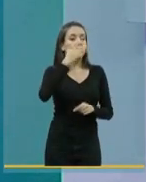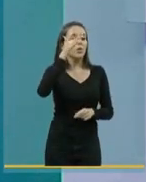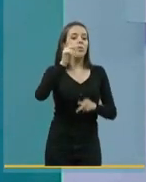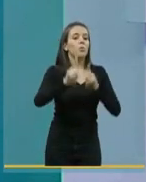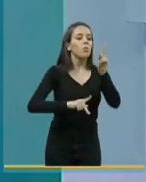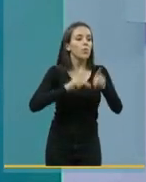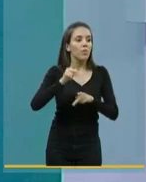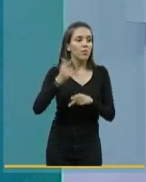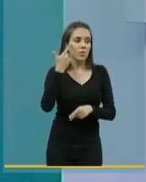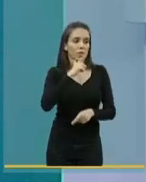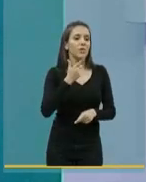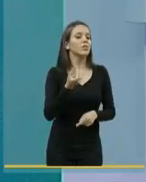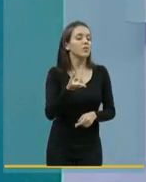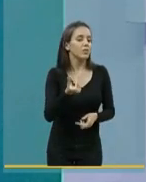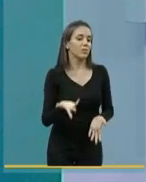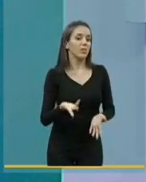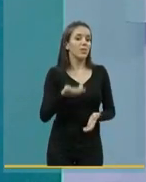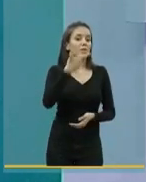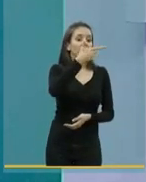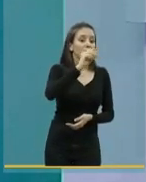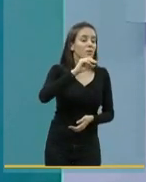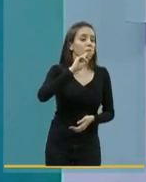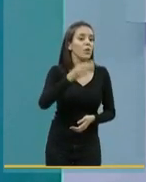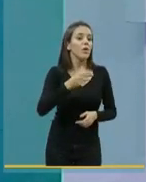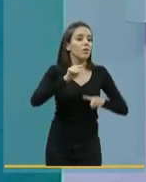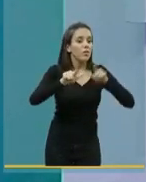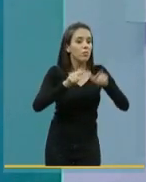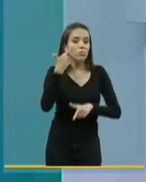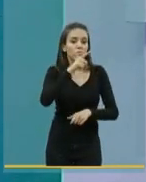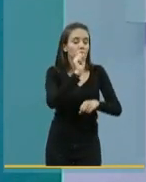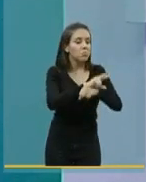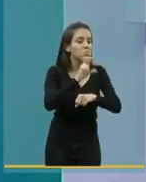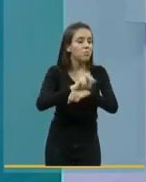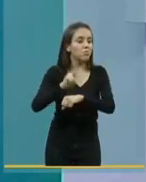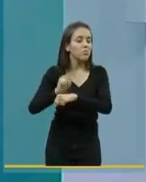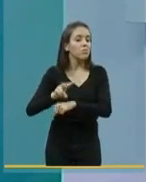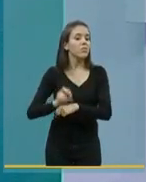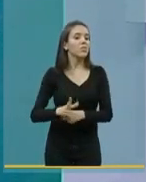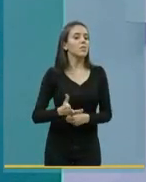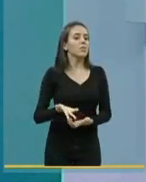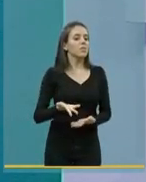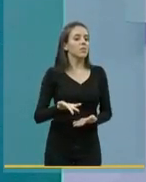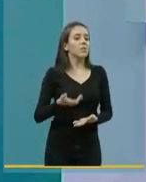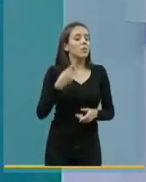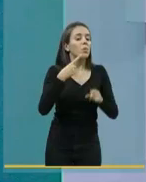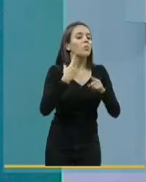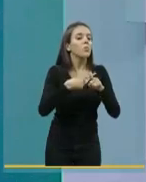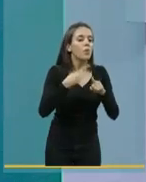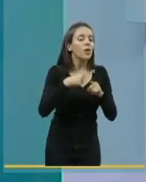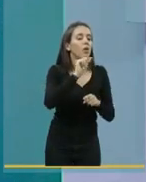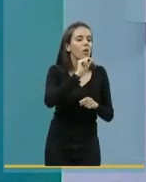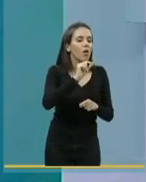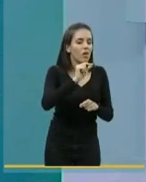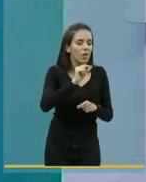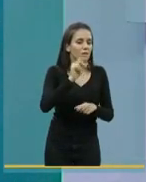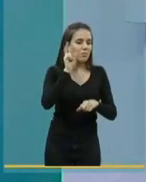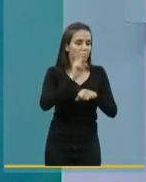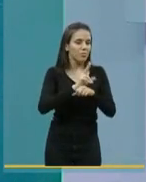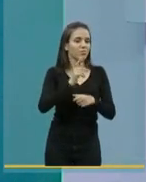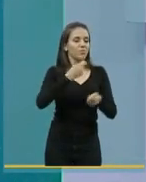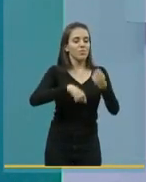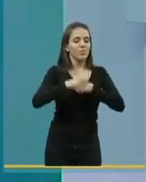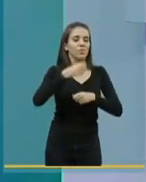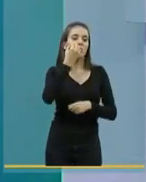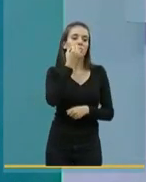pobre 20 milhões de empregos tudo isso foi fruto do bom é da boa gestão do orçamento público